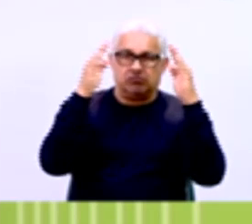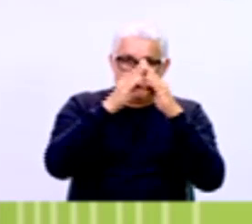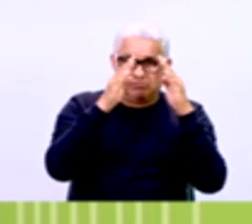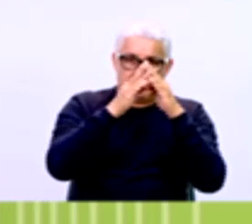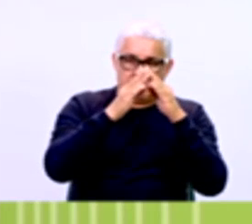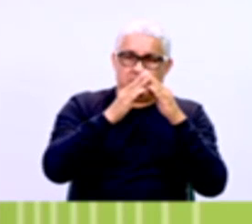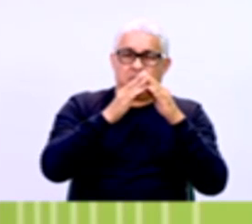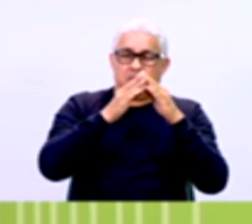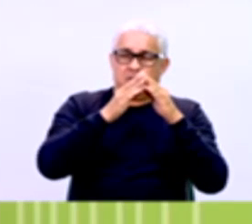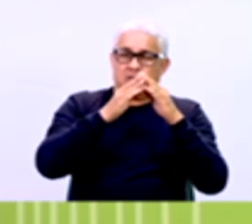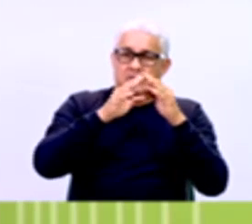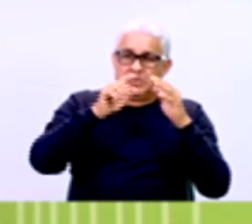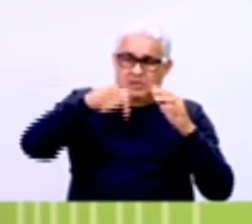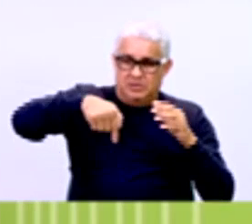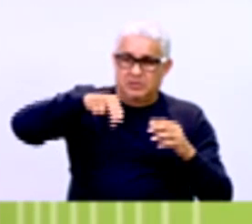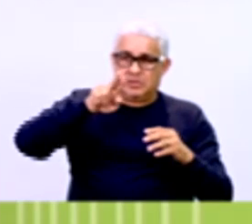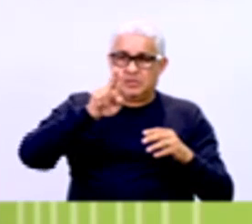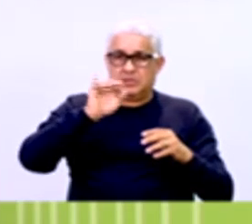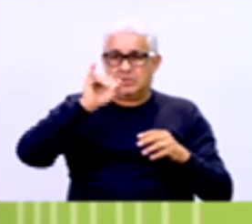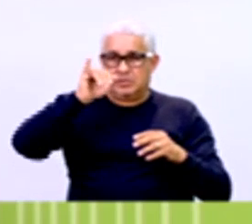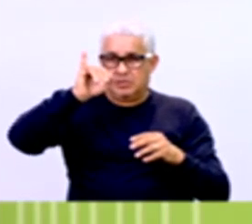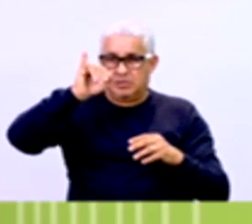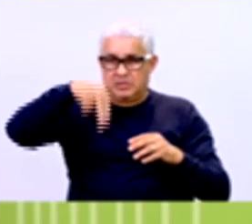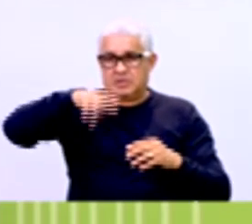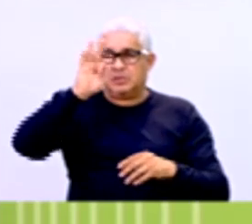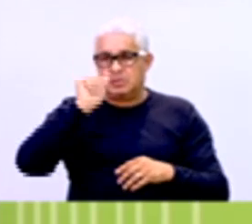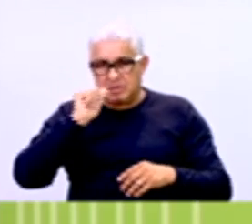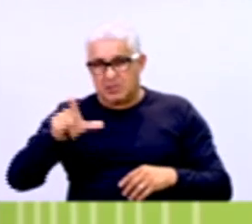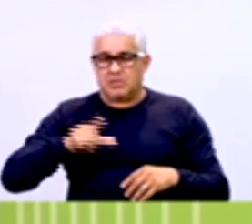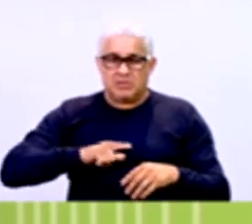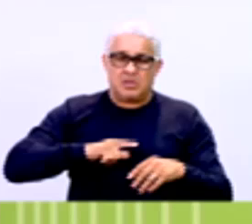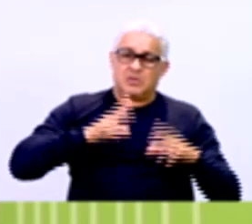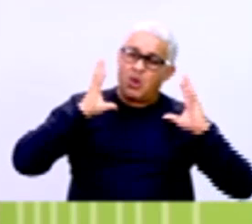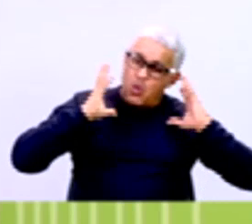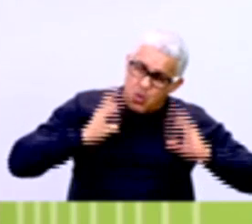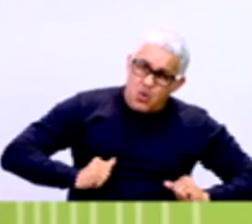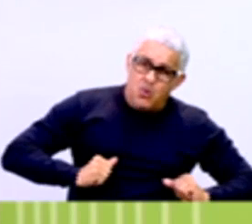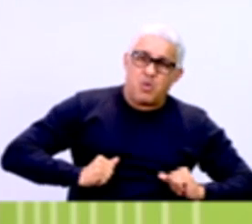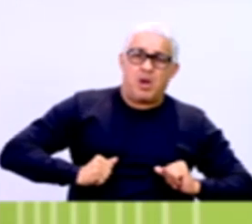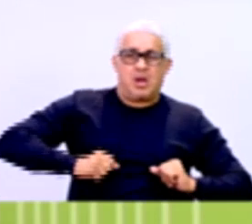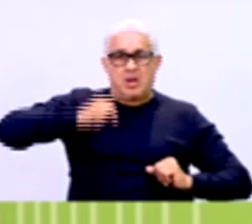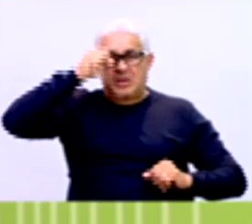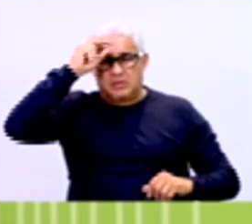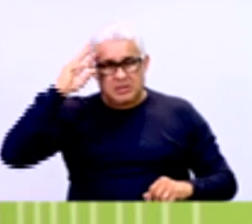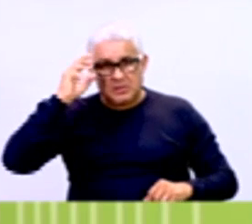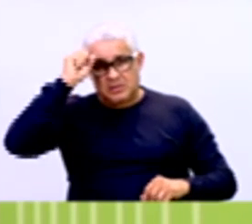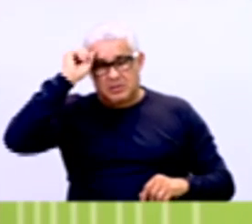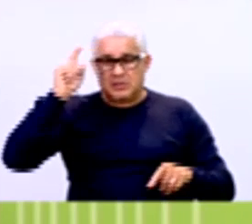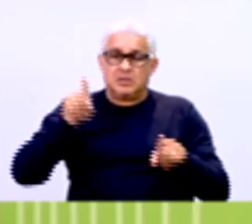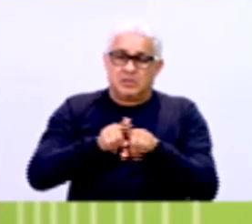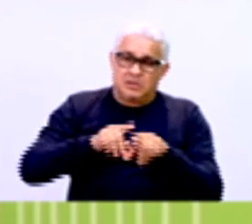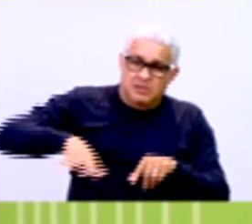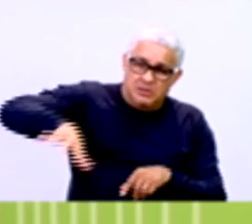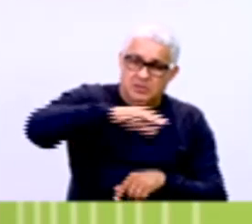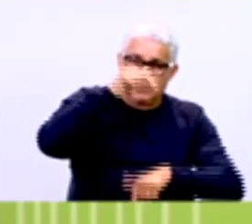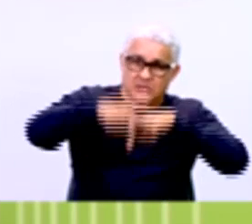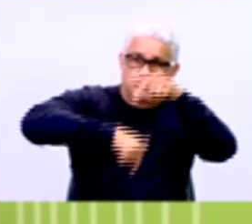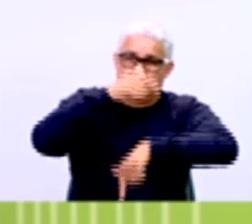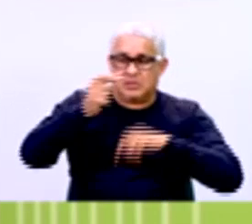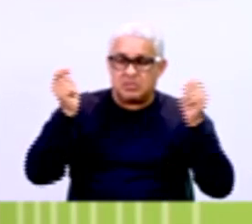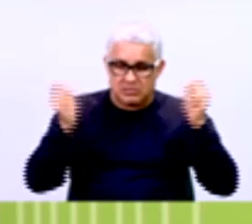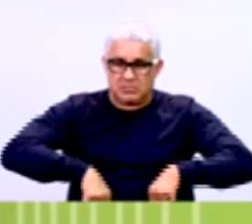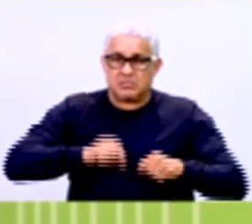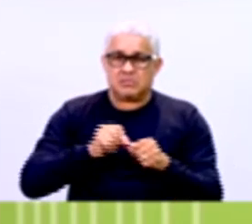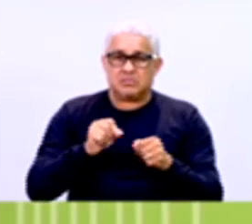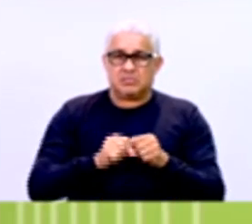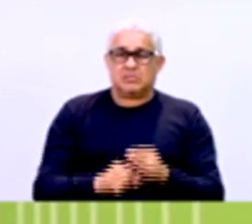quintal, né? Como a gente fala, aquelas ações que são importantes, né, no dia a dia, e também no seu ambiente de trabalho, que pode ser